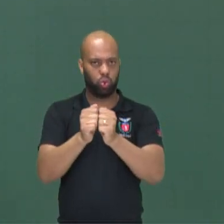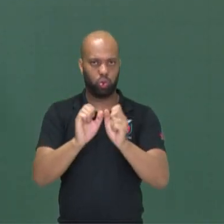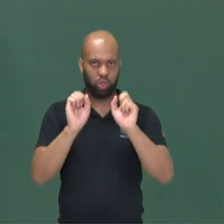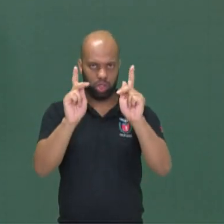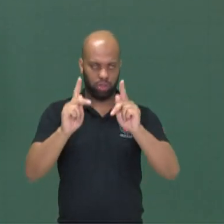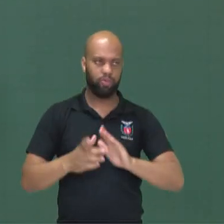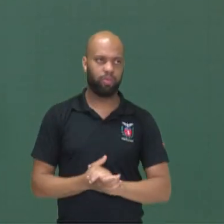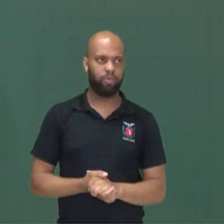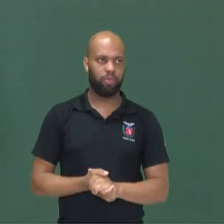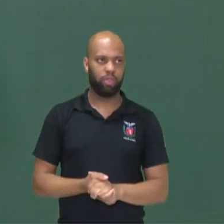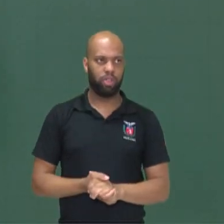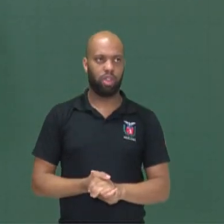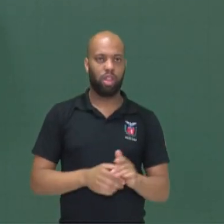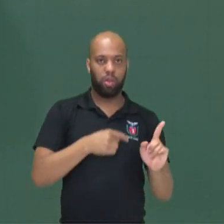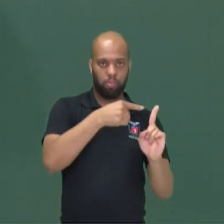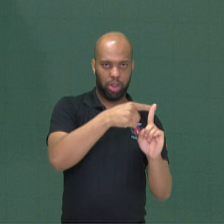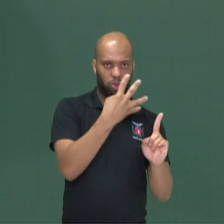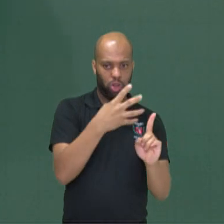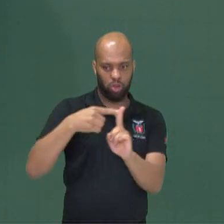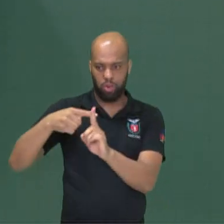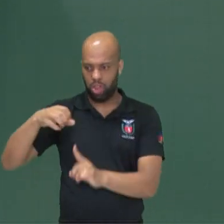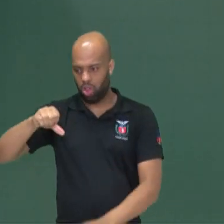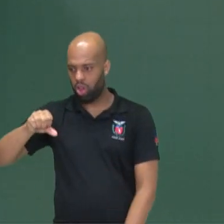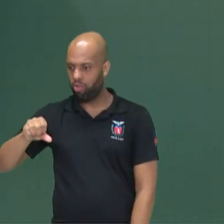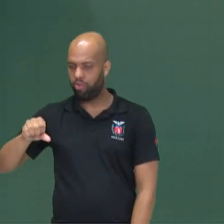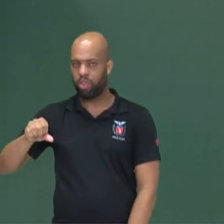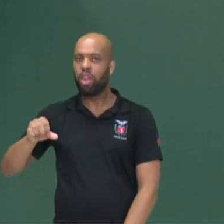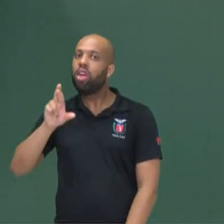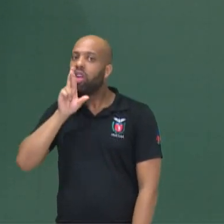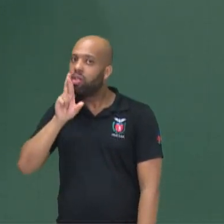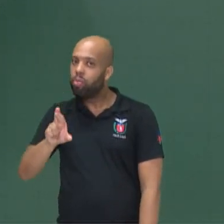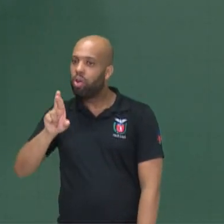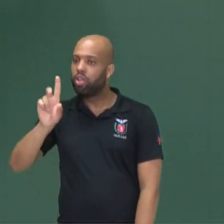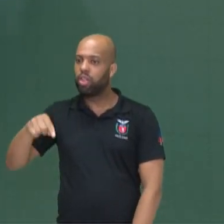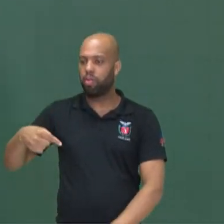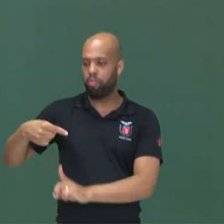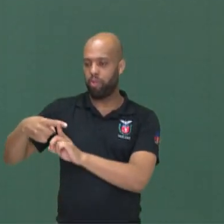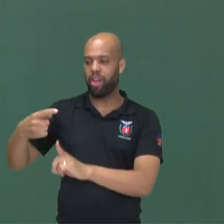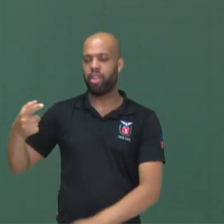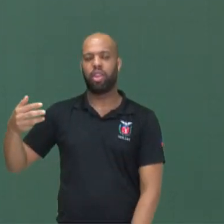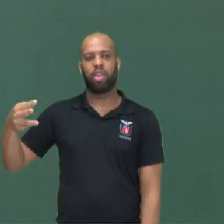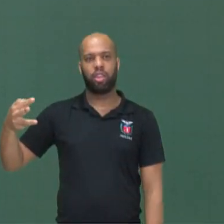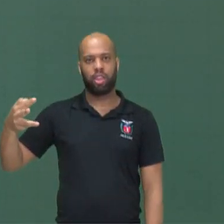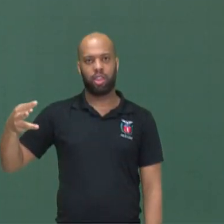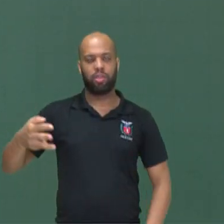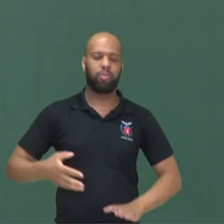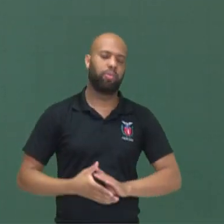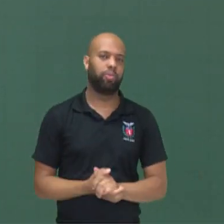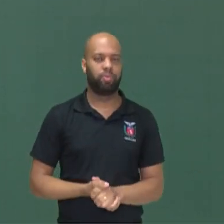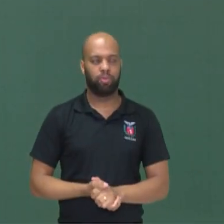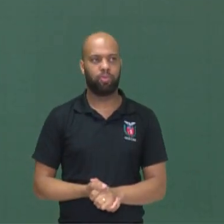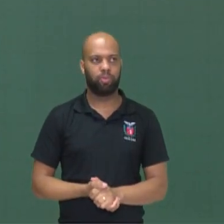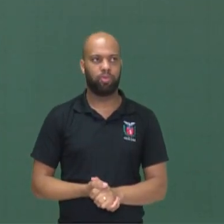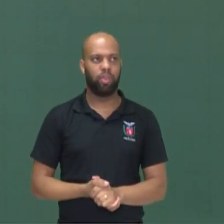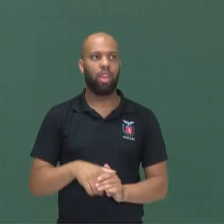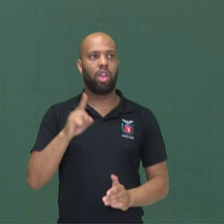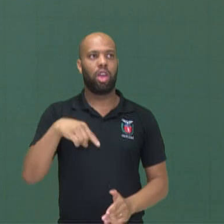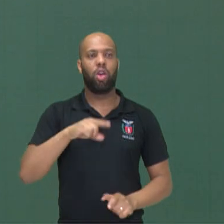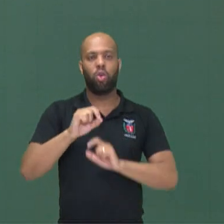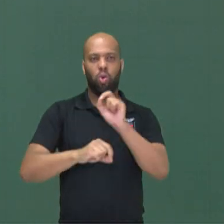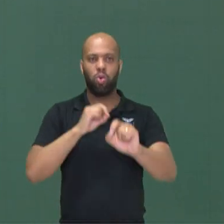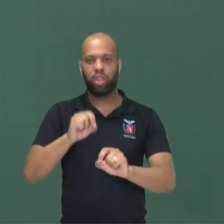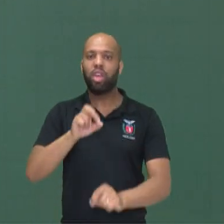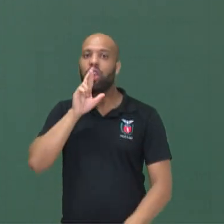Beleza? Mais 4 mais 9 igual a mais 13. Então, tá aqui. O valor numérico dessa